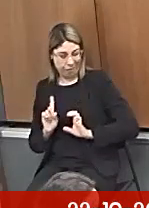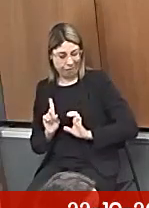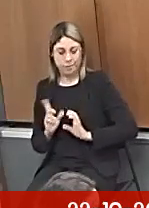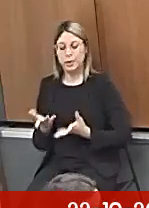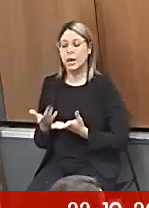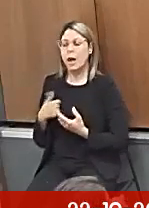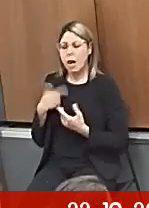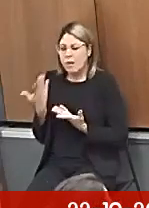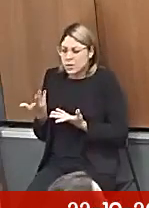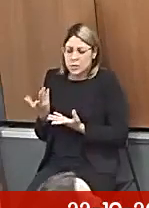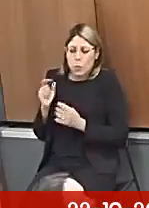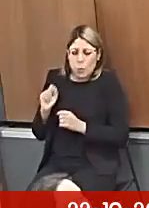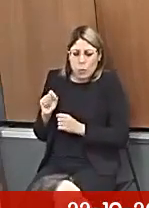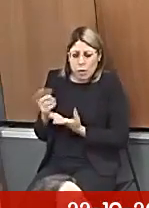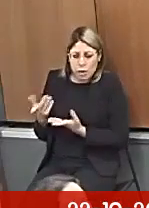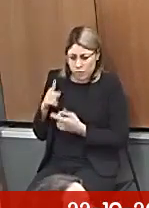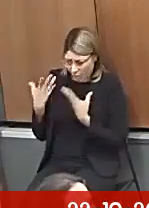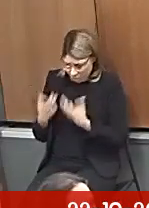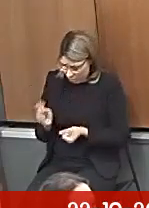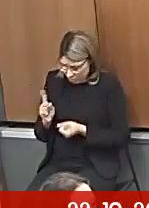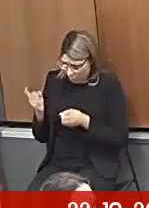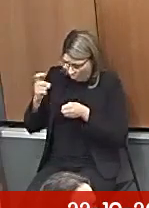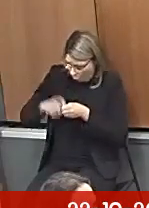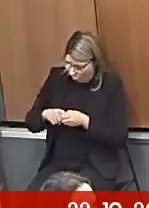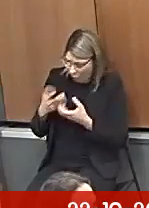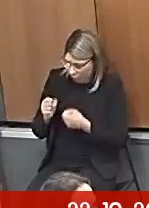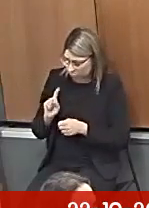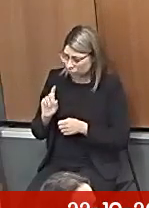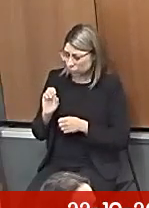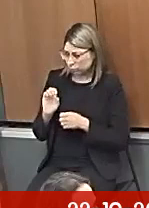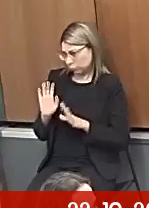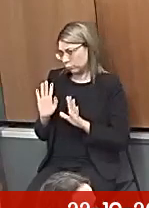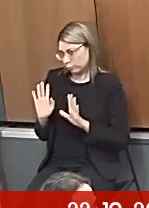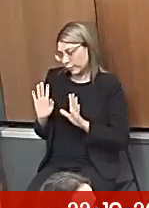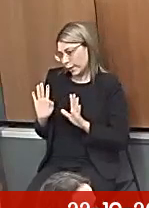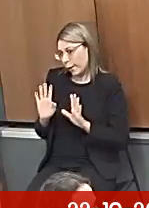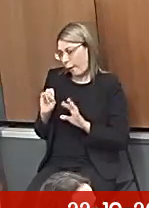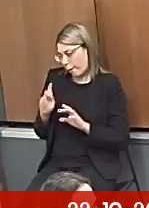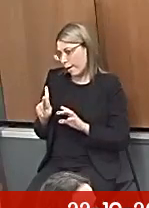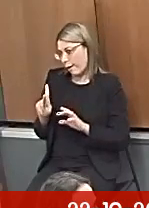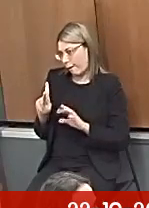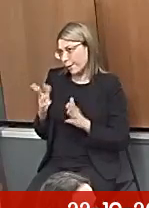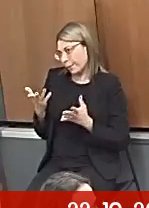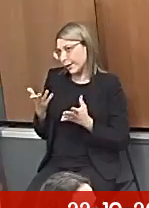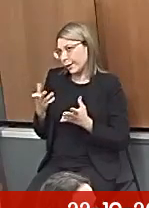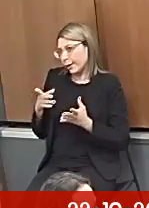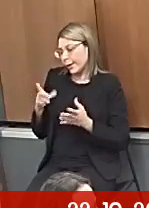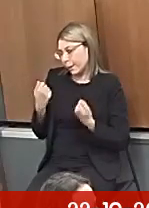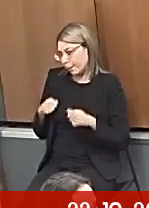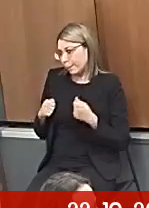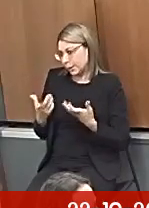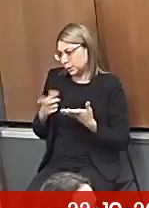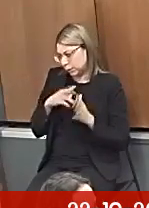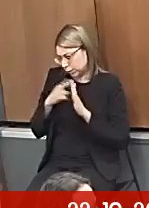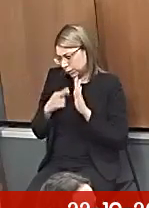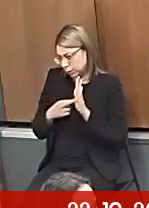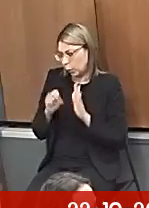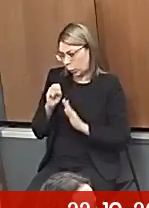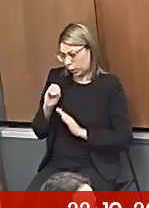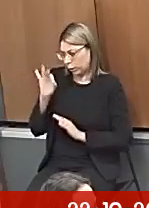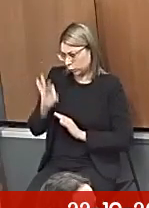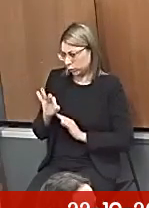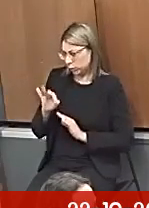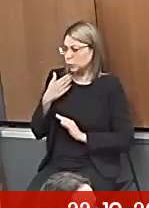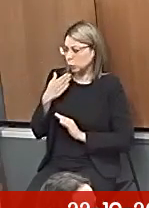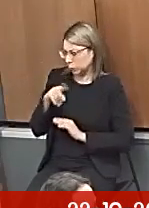mas então, já que vocês não vão aceitar pelo convênio, ainda assim... Porque se ele tem, eu falei, se ele tem o requisito 80% do